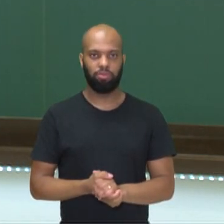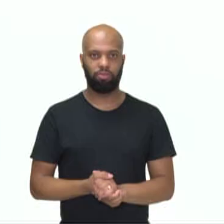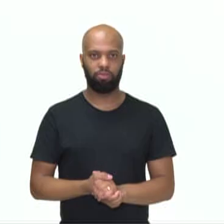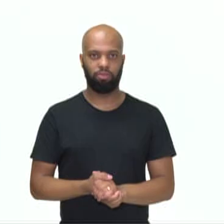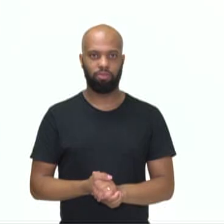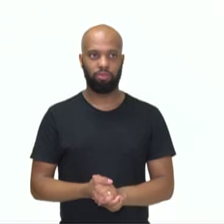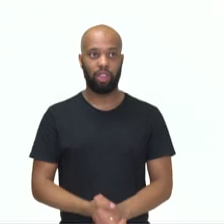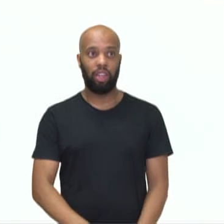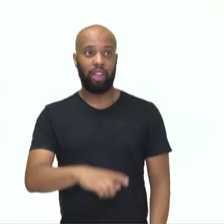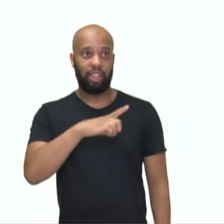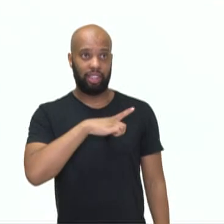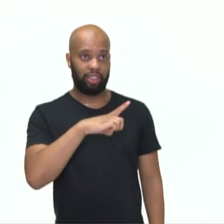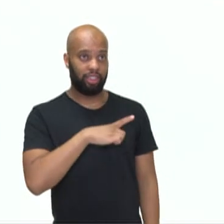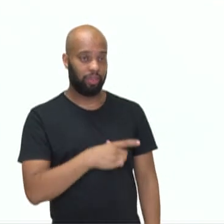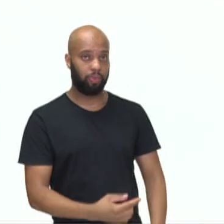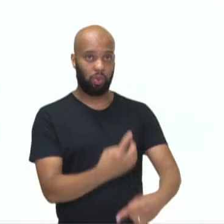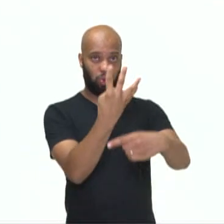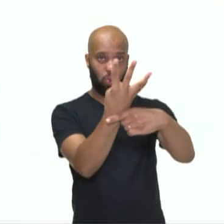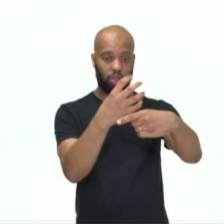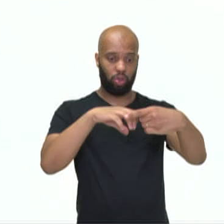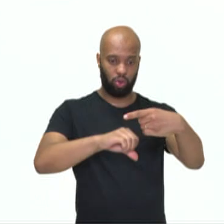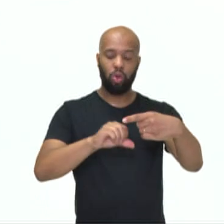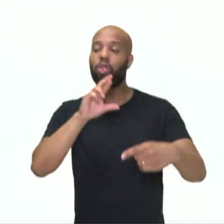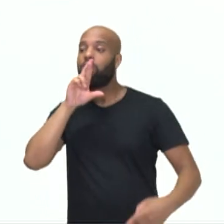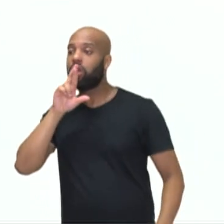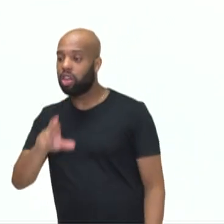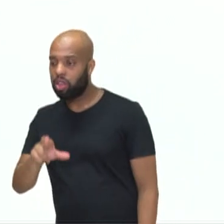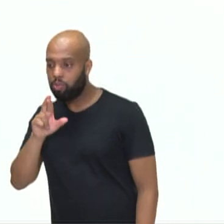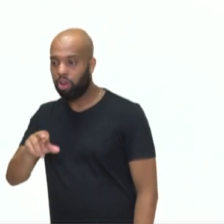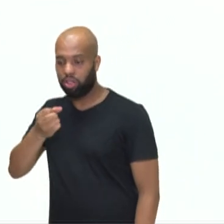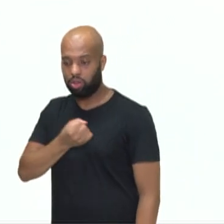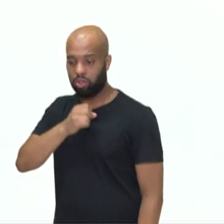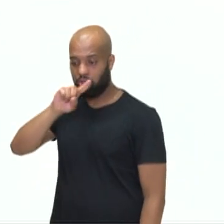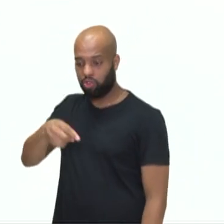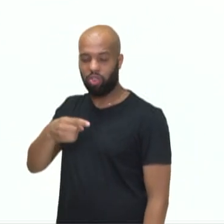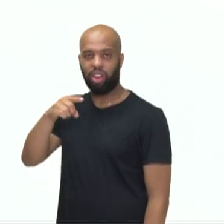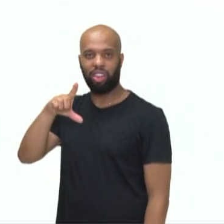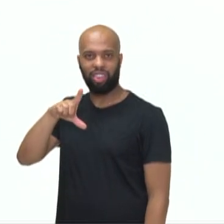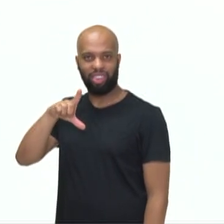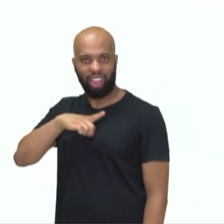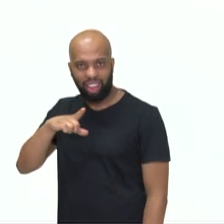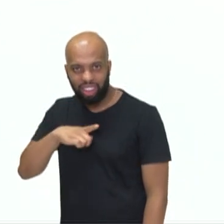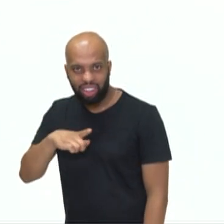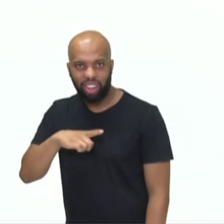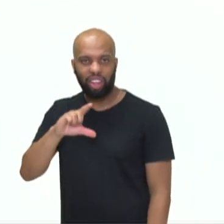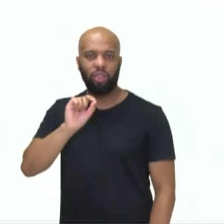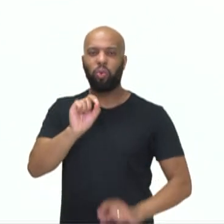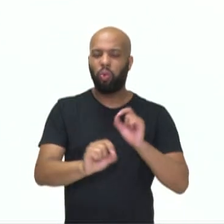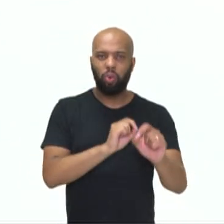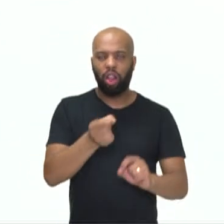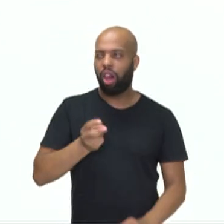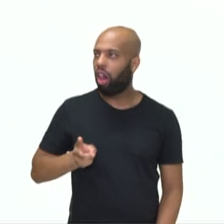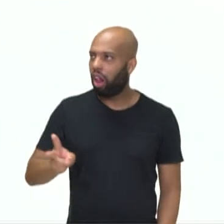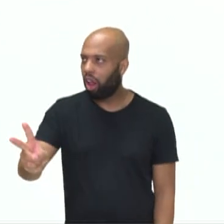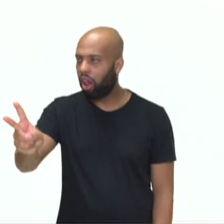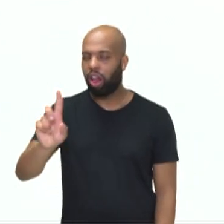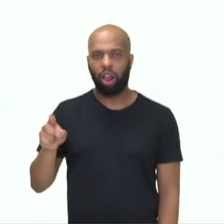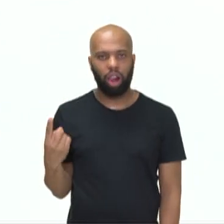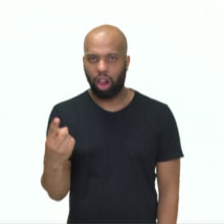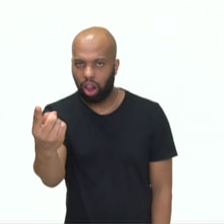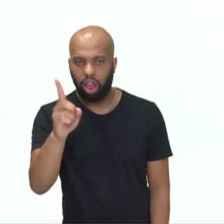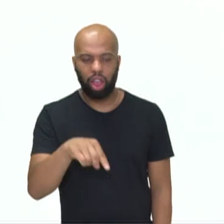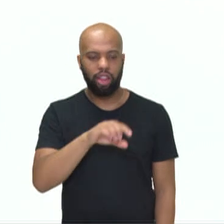Ao transformar 4/9 em decimal, nós obtemos um decimal infinito, que é o 0,4444 infinitamente,